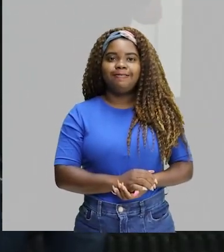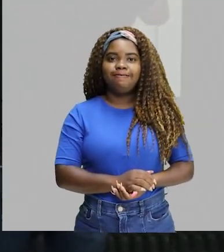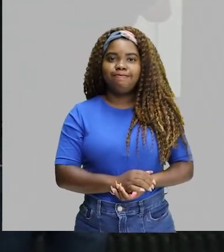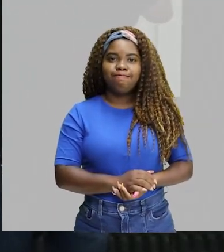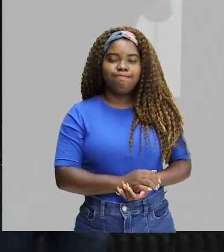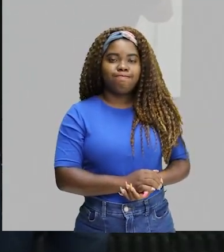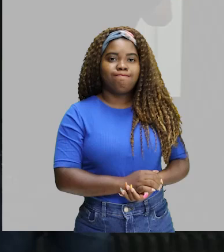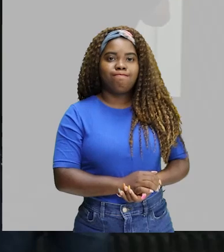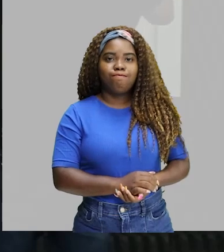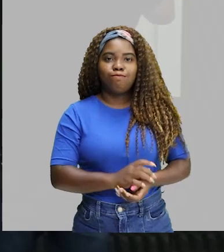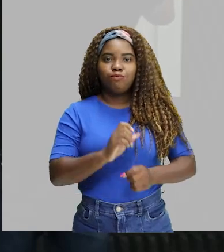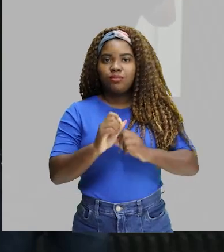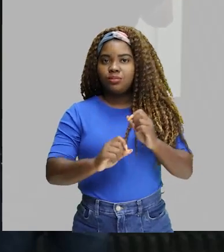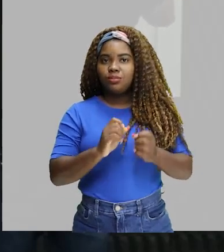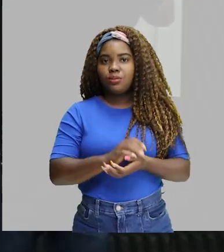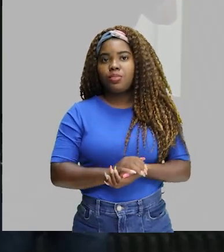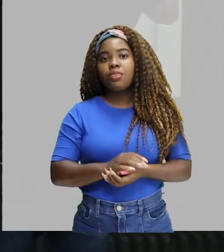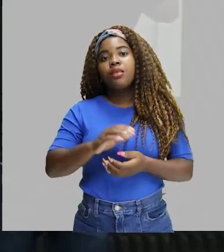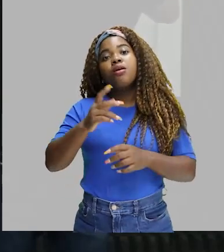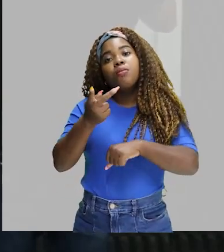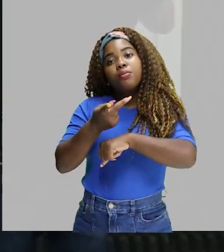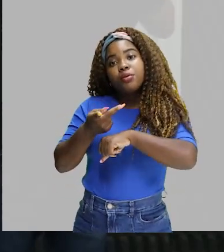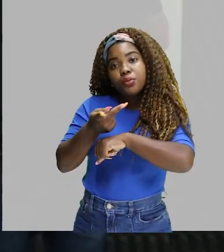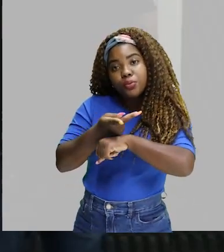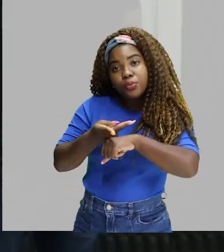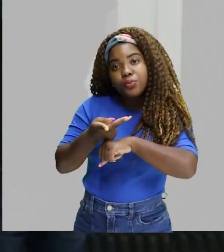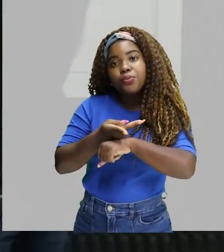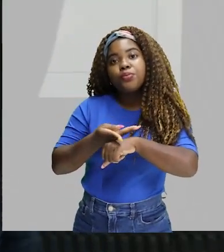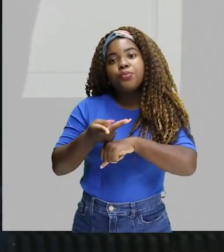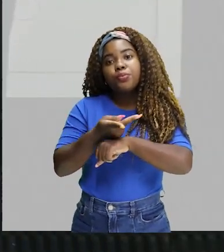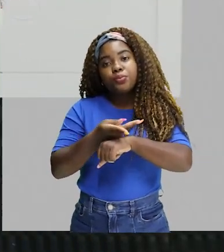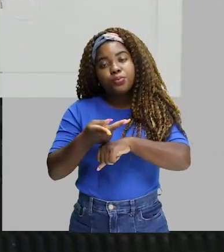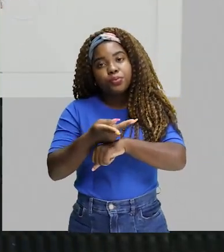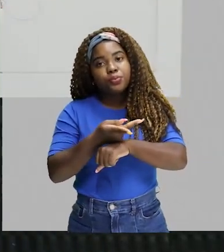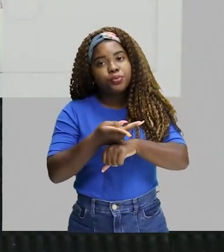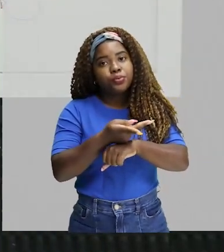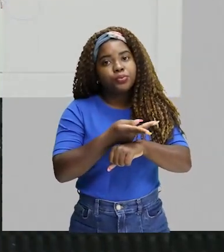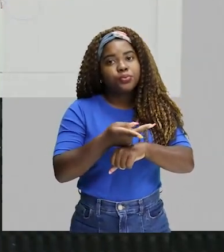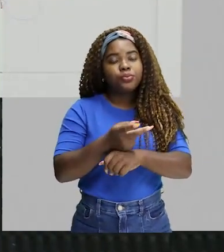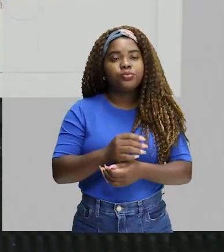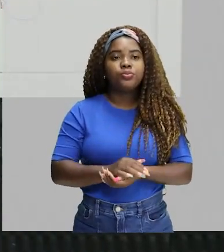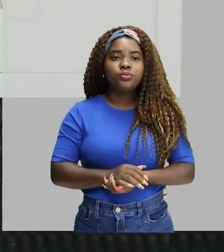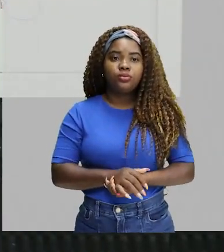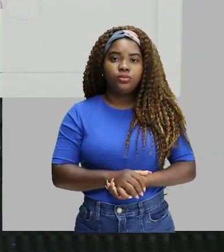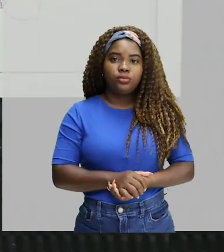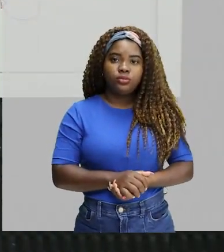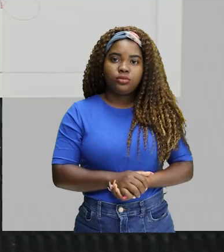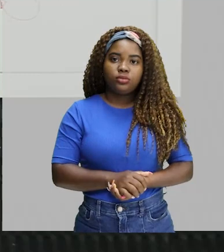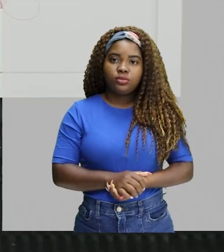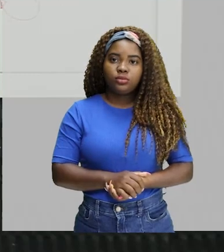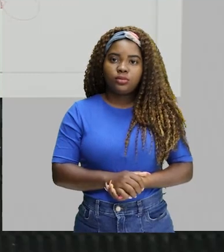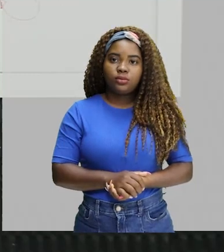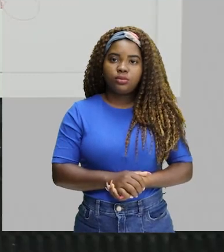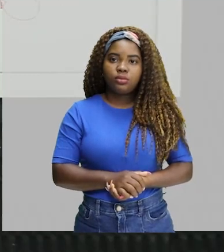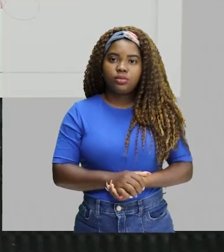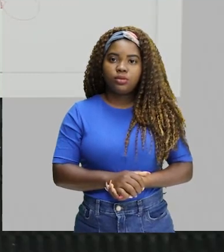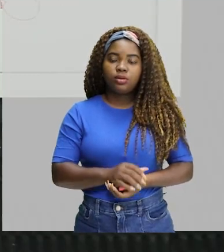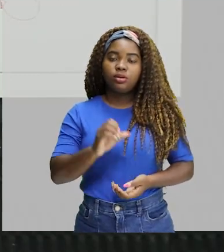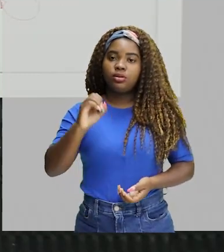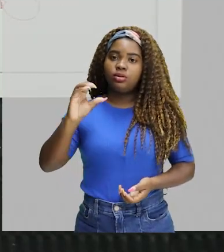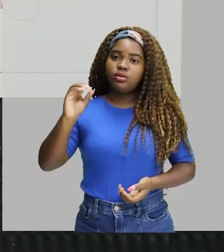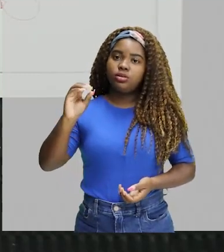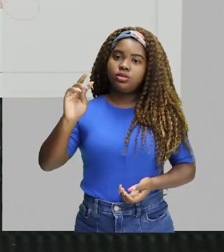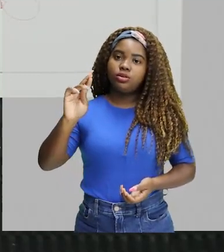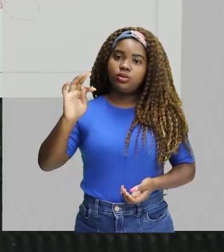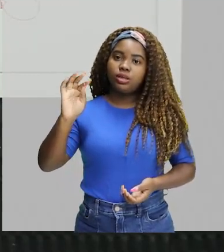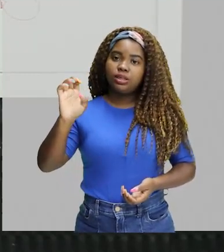é fruto de uma busca, obviamente, você vê mais uma vez um paralelo ao nosso grande Sócrates, como eu